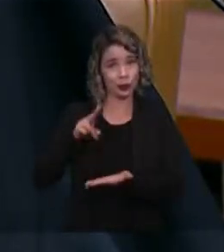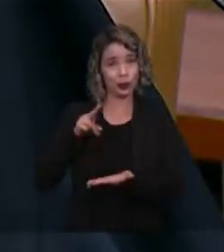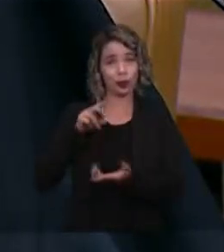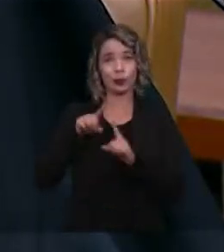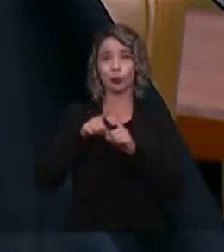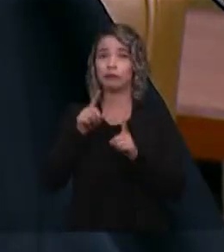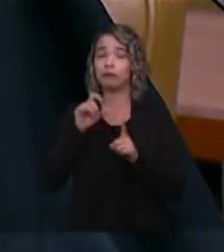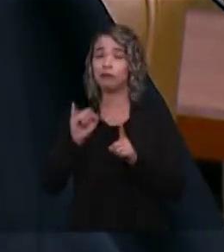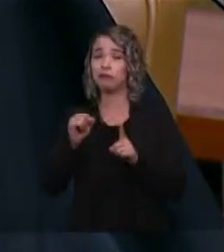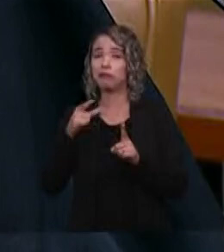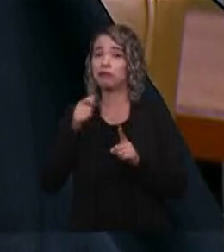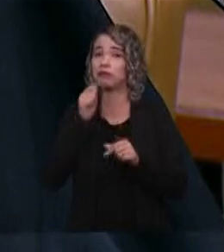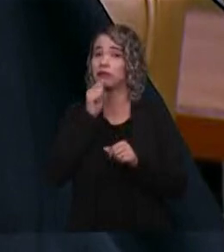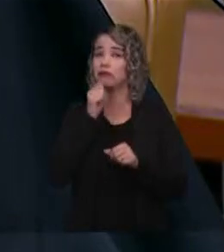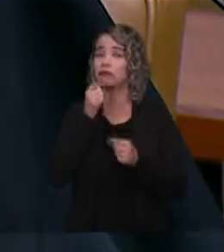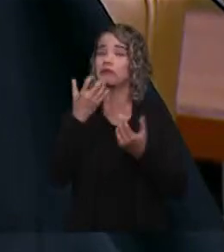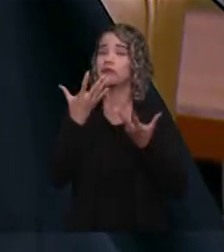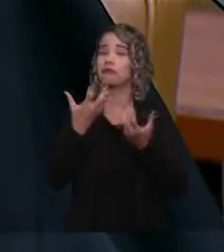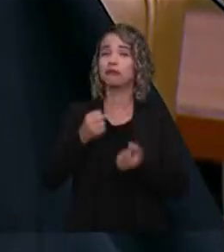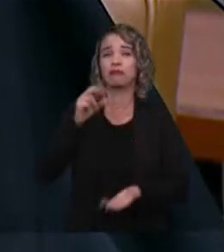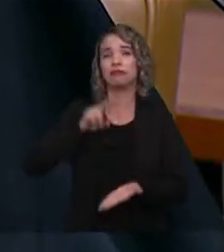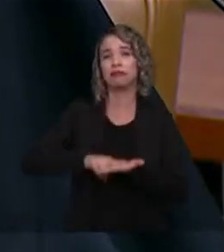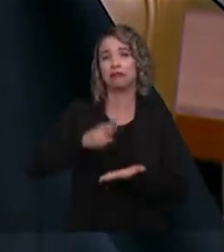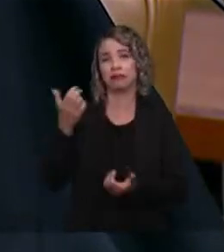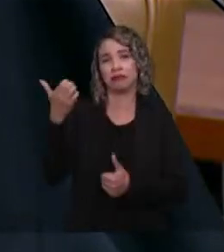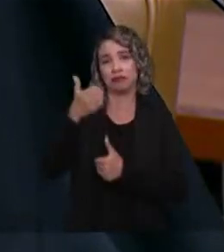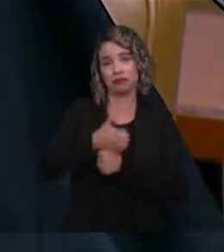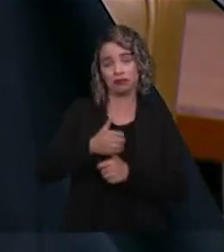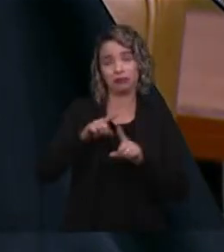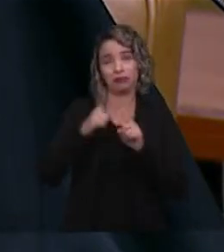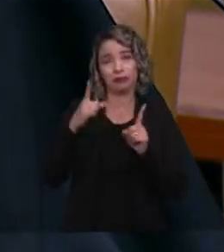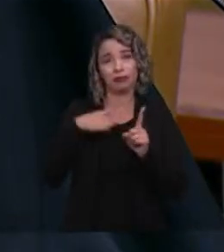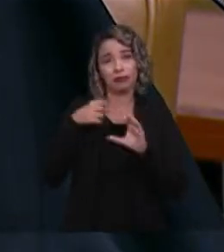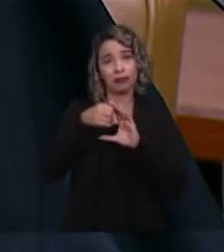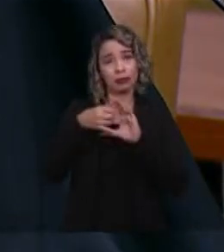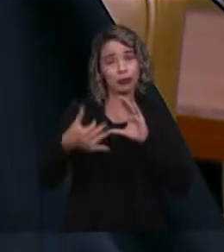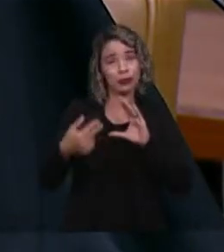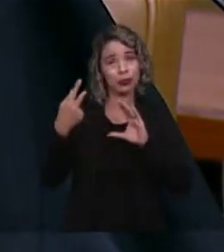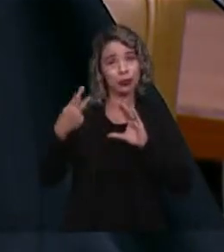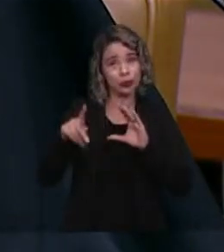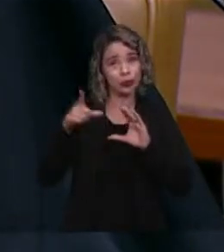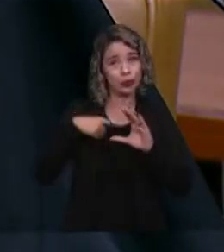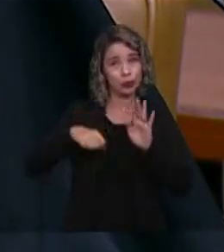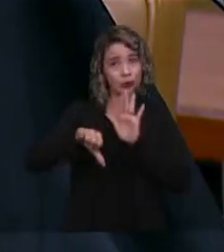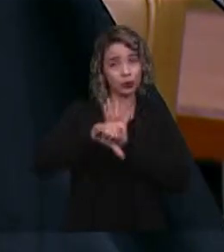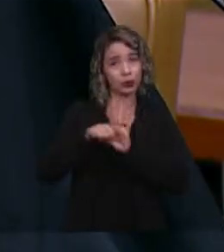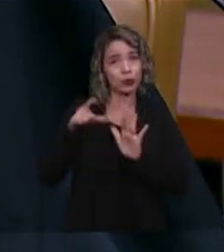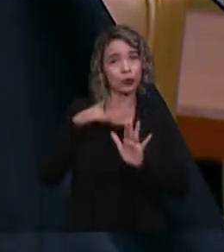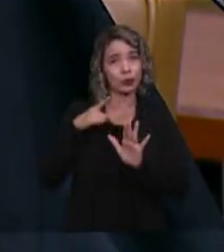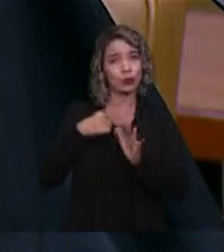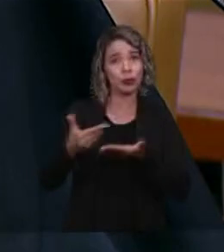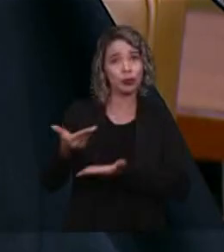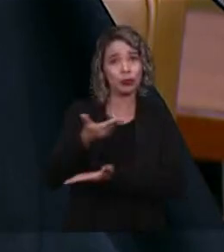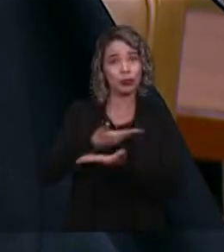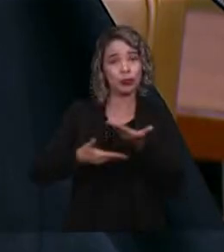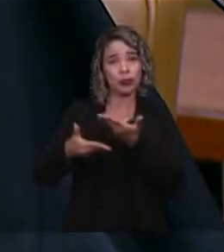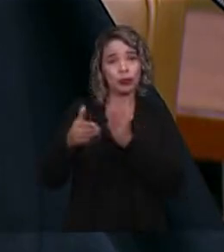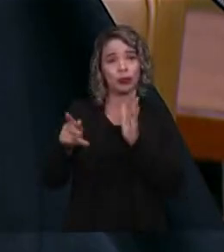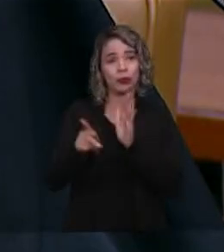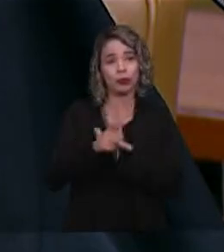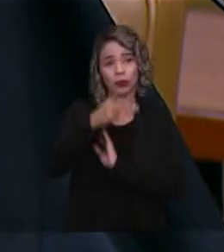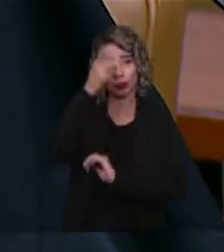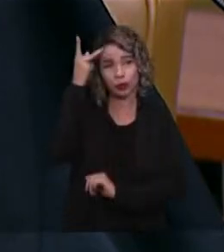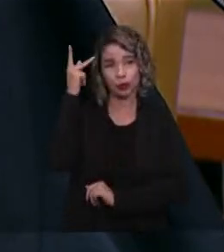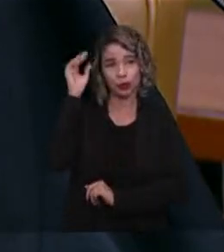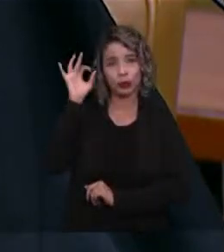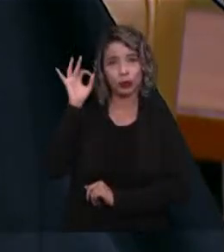não se encontre investida. Exige-se, para a caracterização do delito, que a prática do ato guarde relação com a função do sujeito ativo,